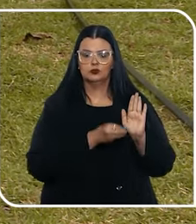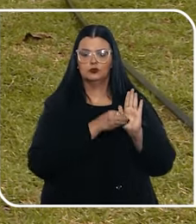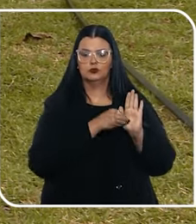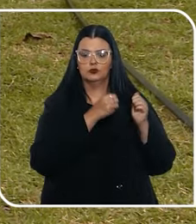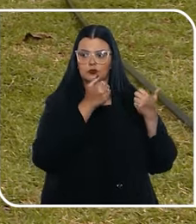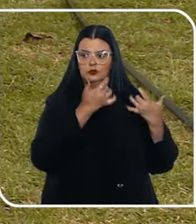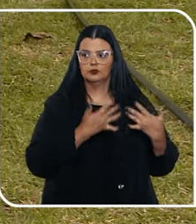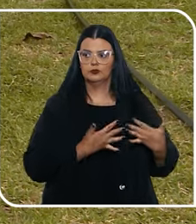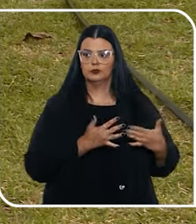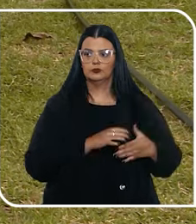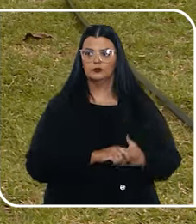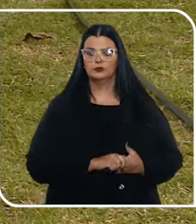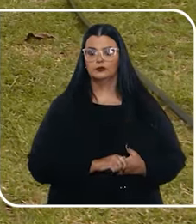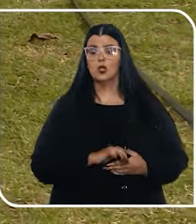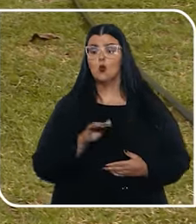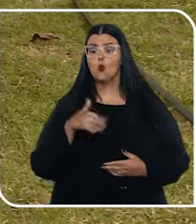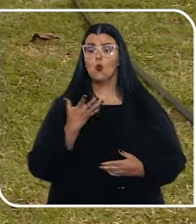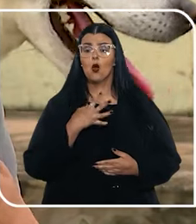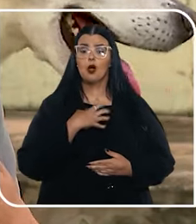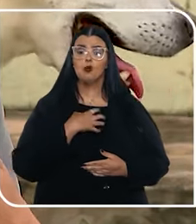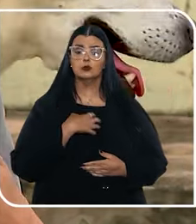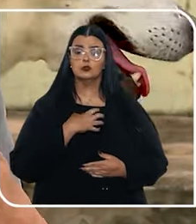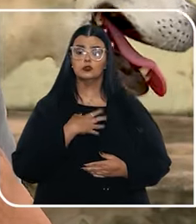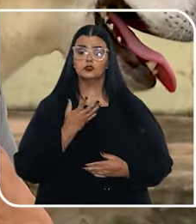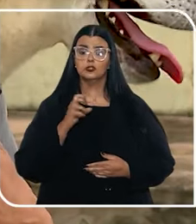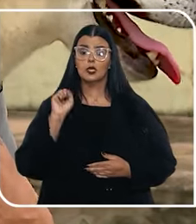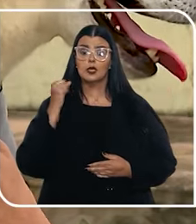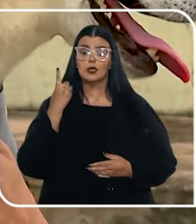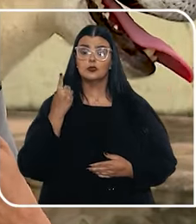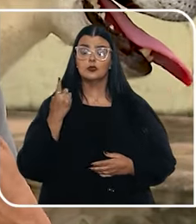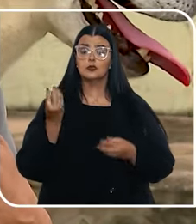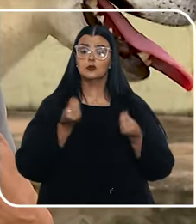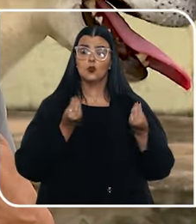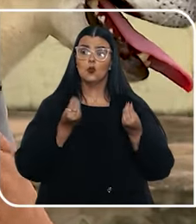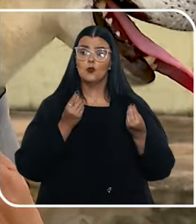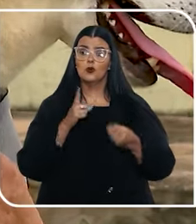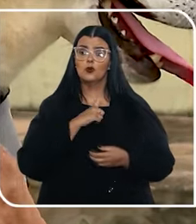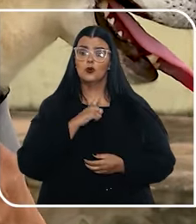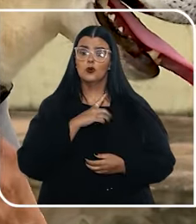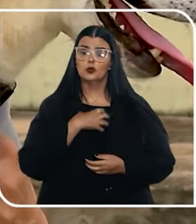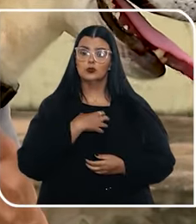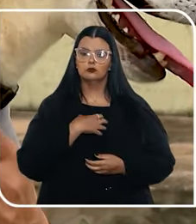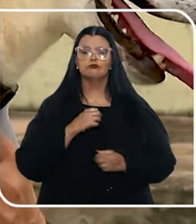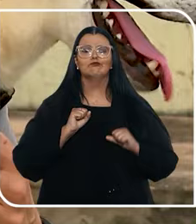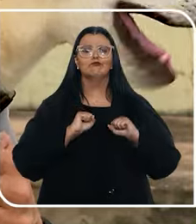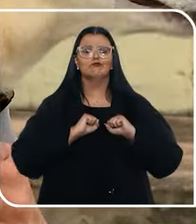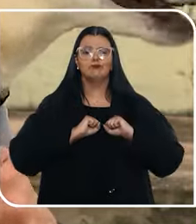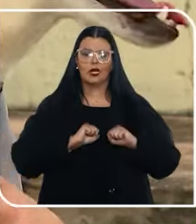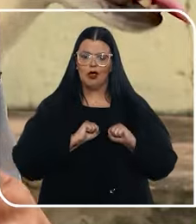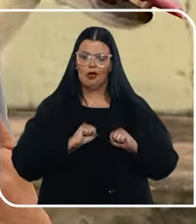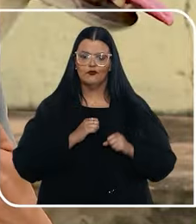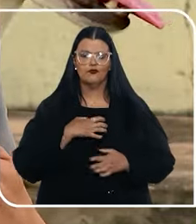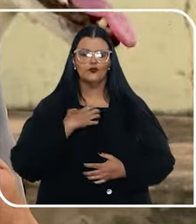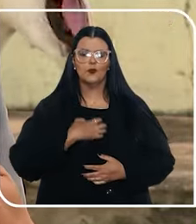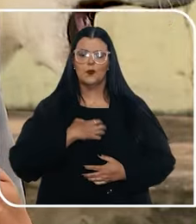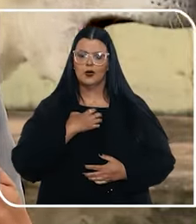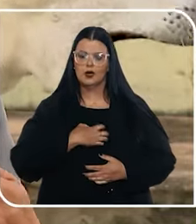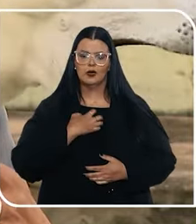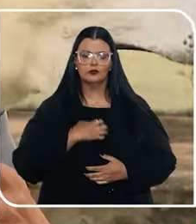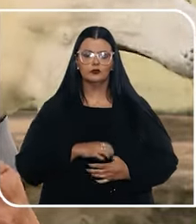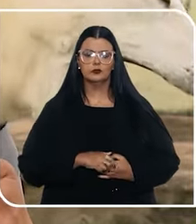incluiu do jeitinho que eu pedi. E qual foi a reação dele quando viu? Do meu ex? É. Ele ficou bem bravo comigo,